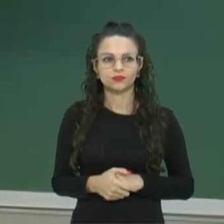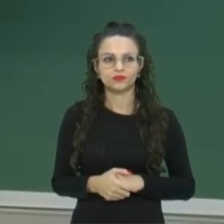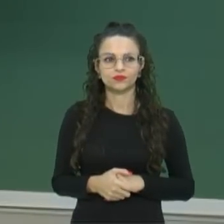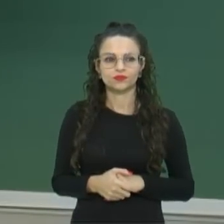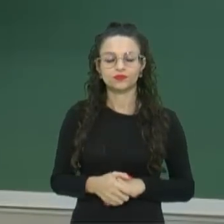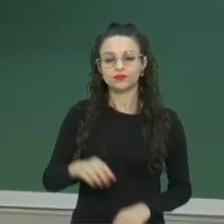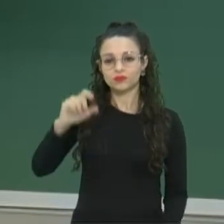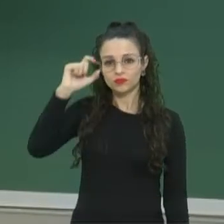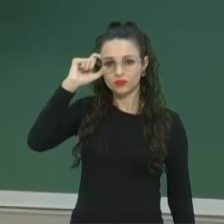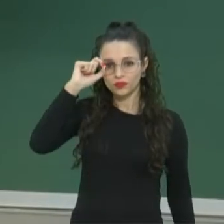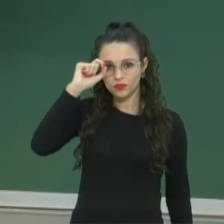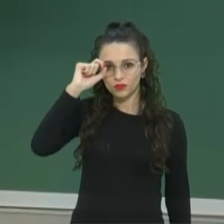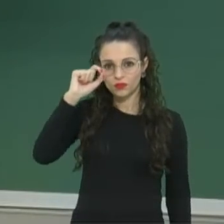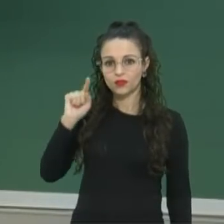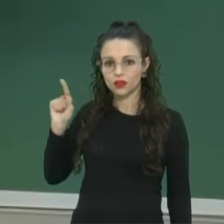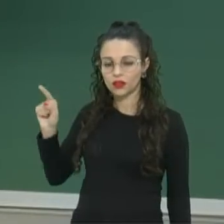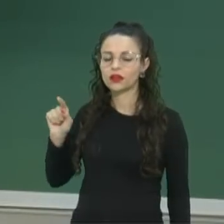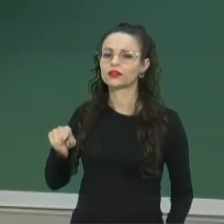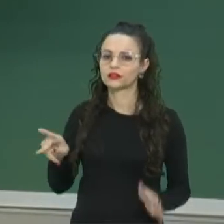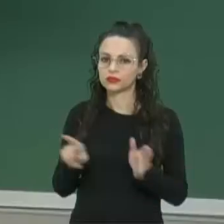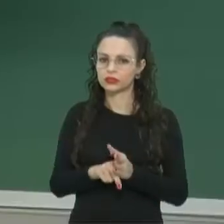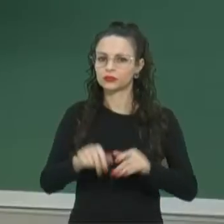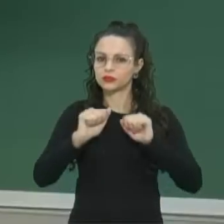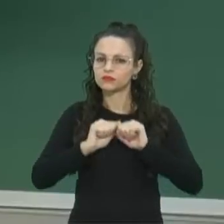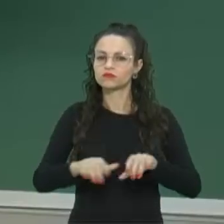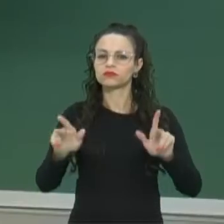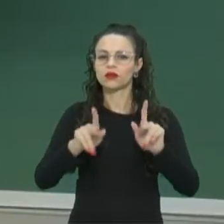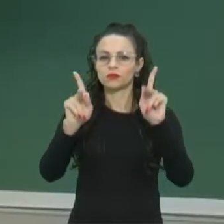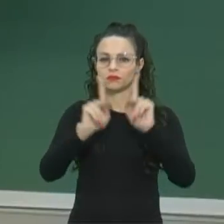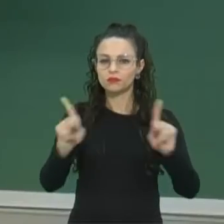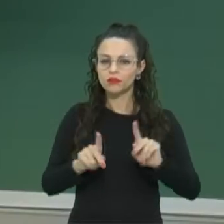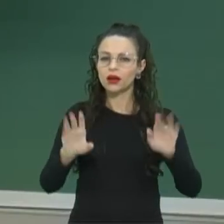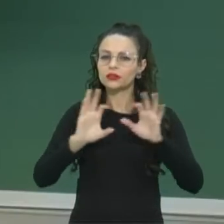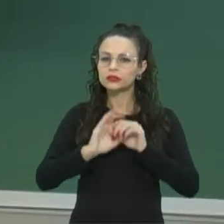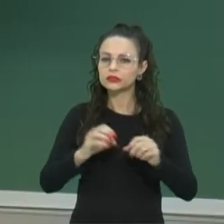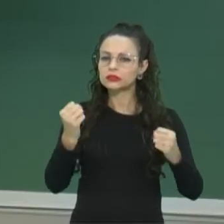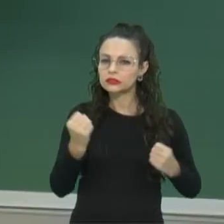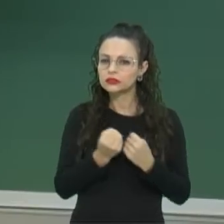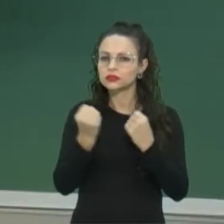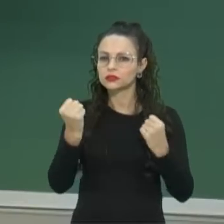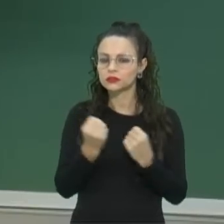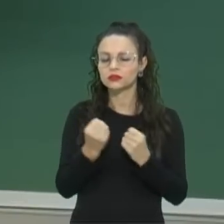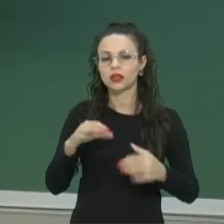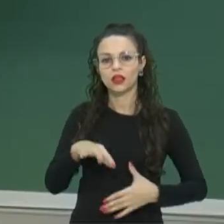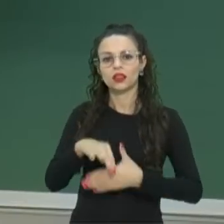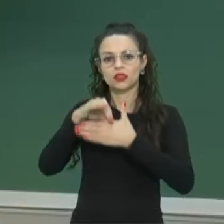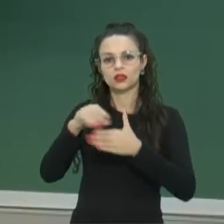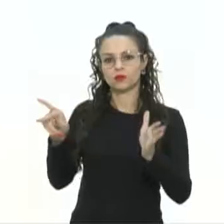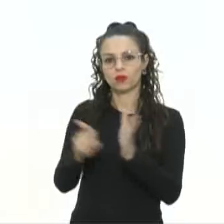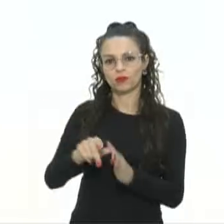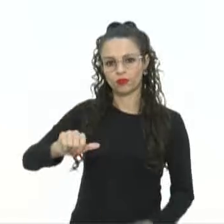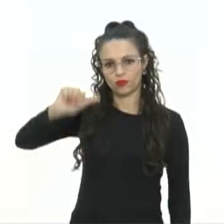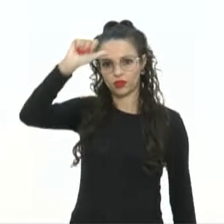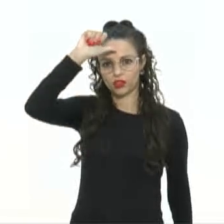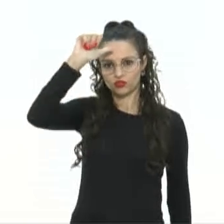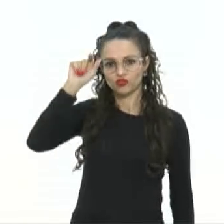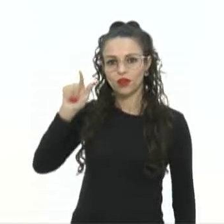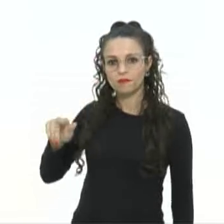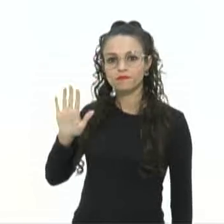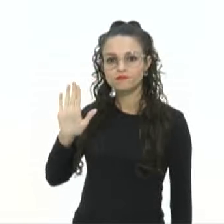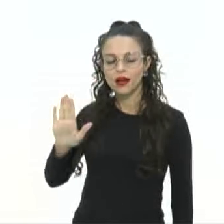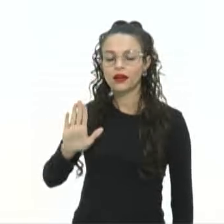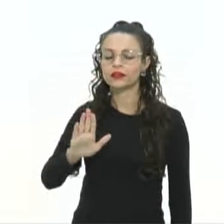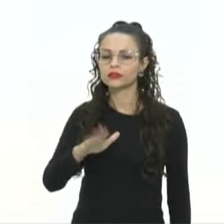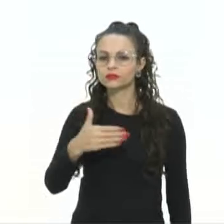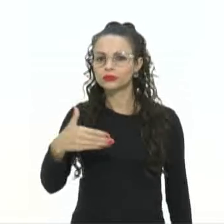Mahatma Gandhi, pacifista, também um líder religioso, pacifista e líder mundial dos indianos, foi educado na Índia, mas terminou